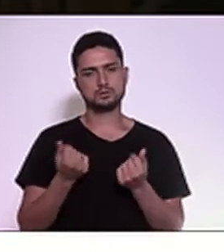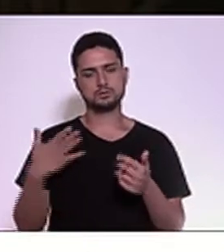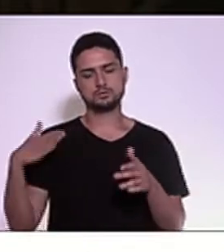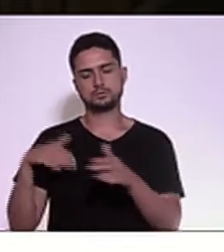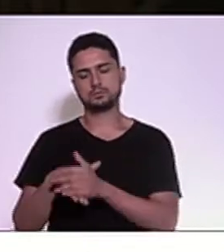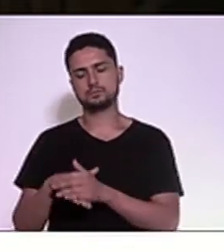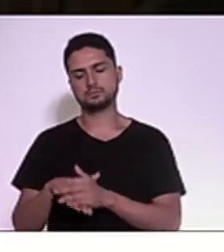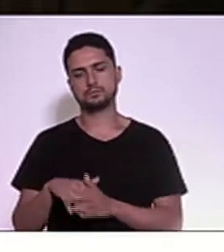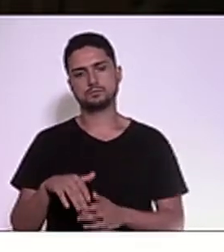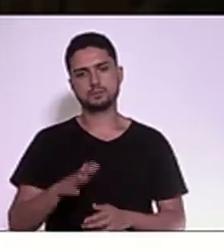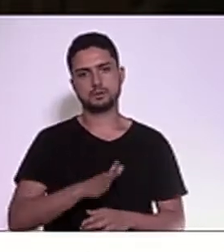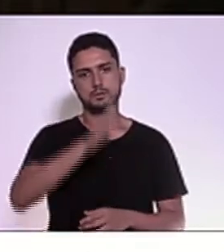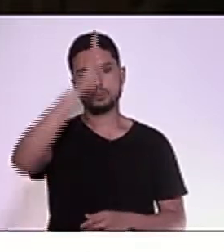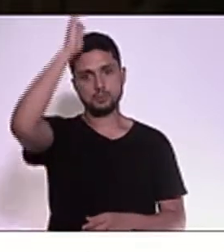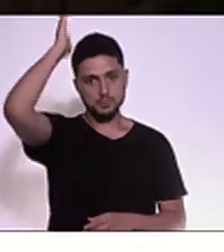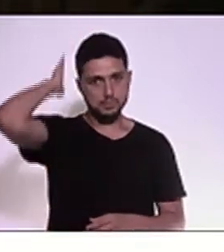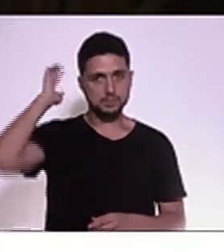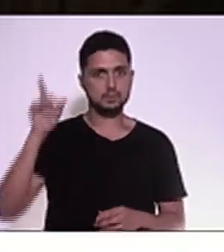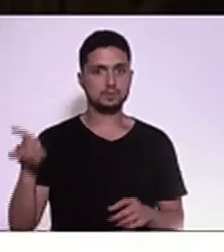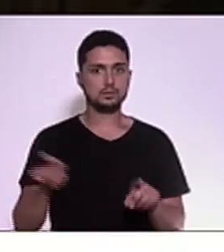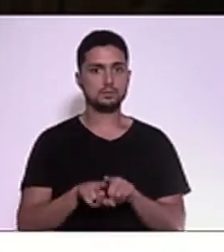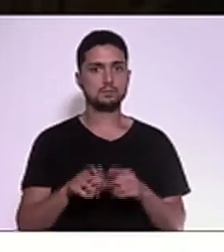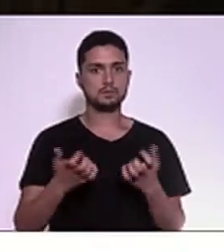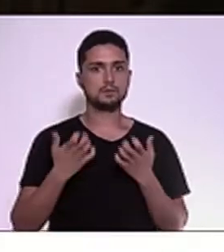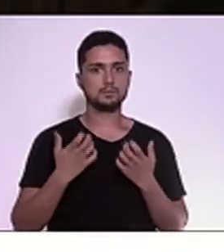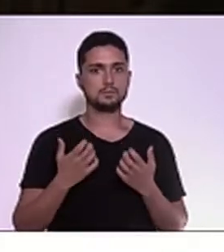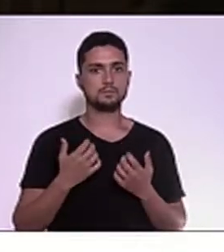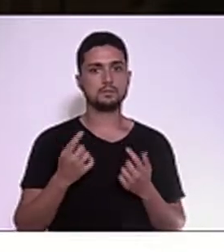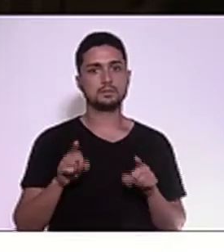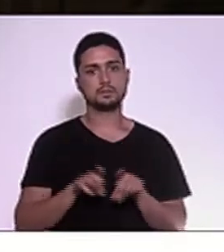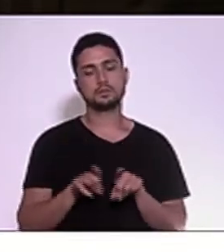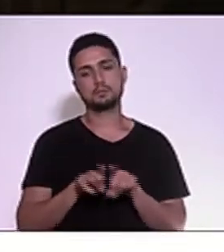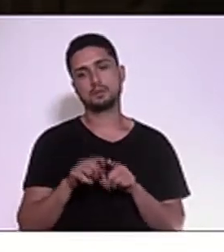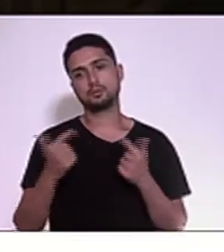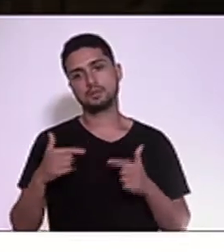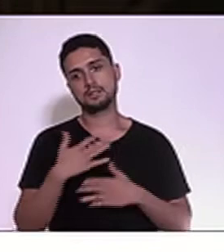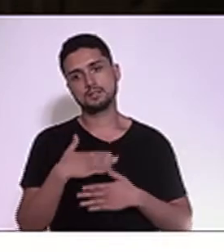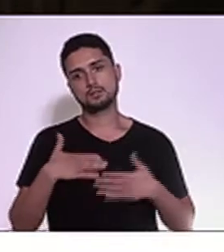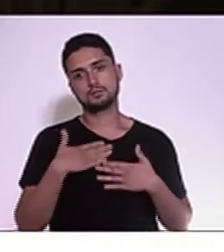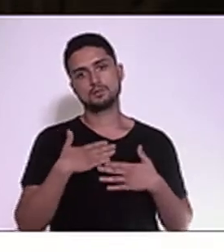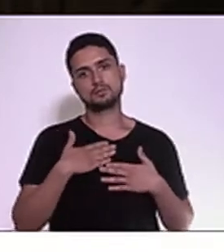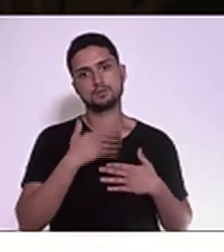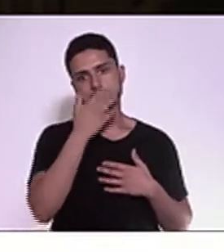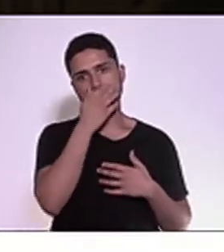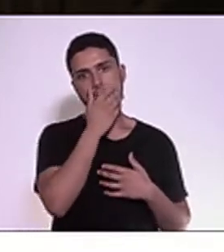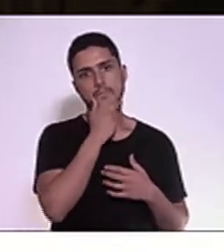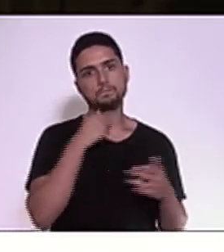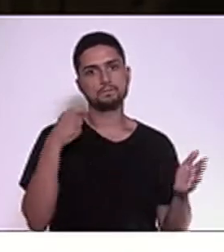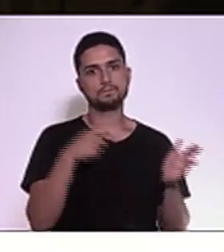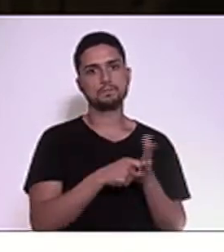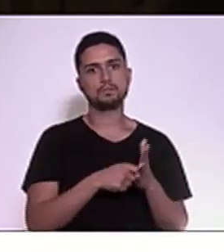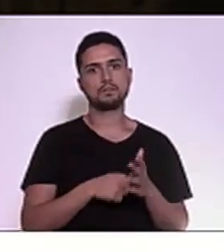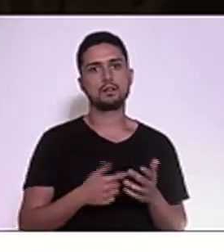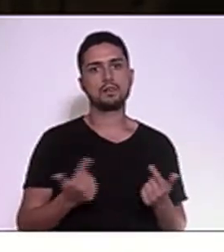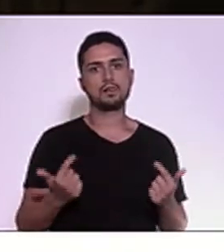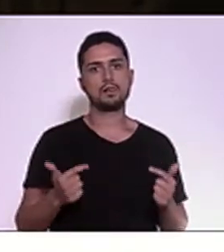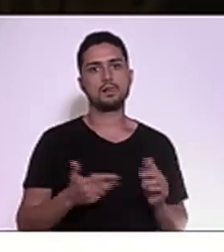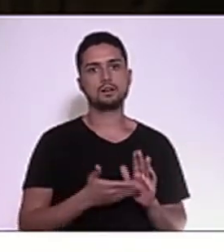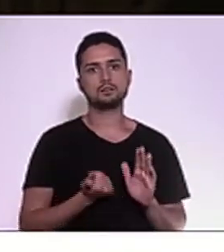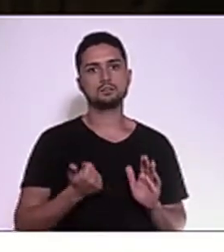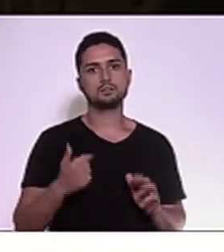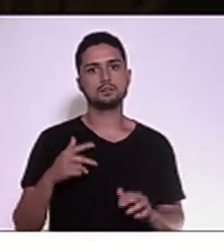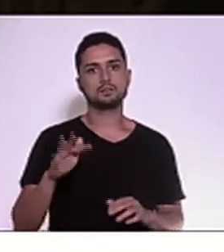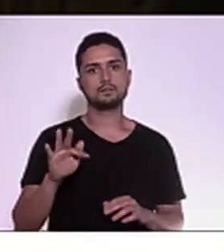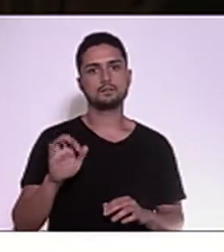Especial do Corpo de Bombeiros, pretende, não satisfeito em condenar praticamente à extinção o